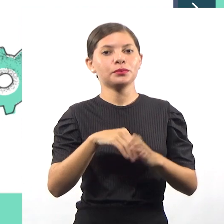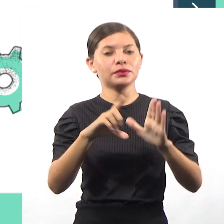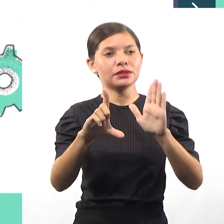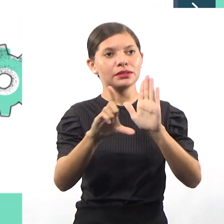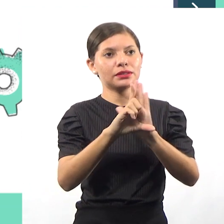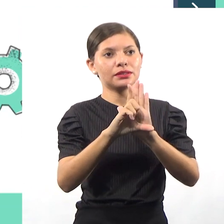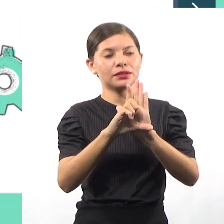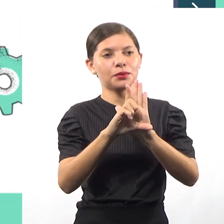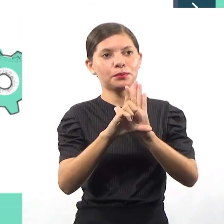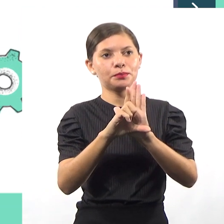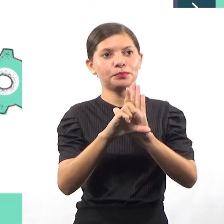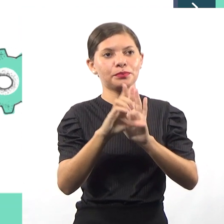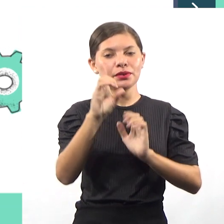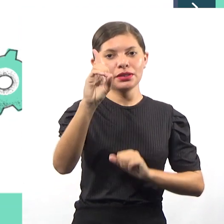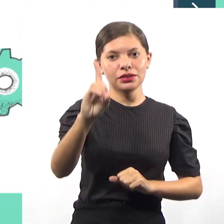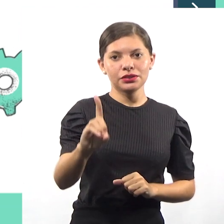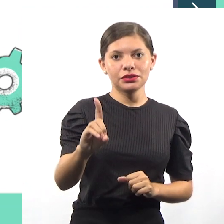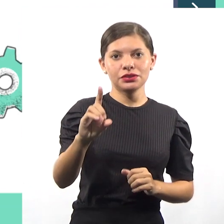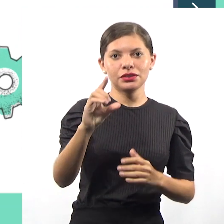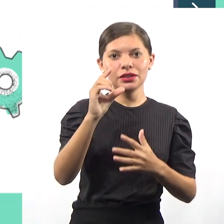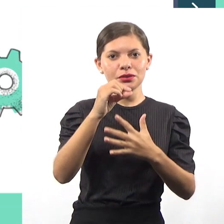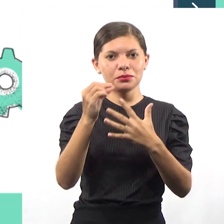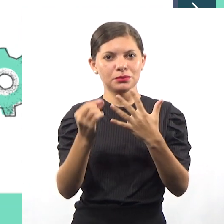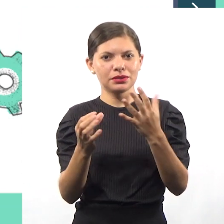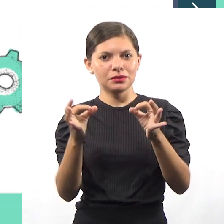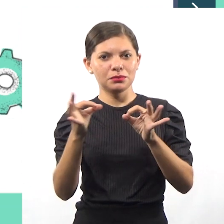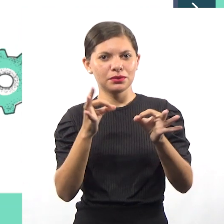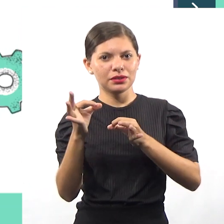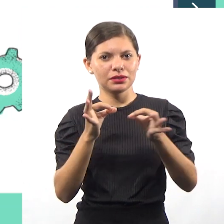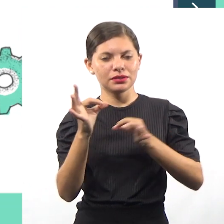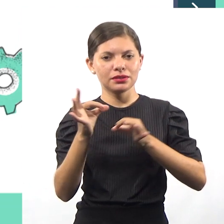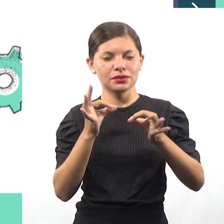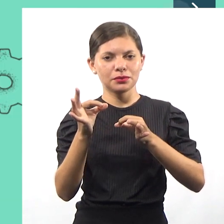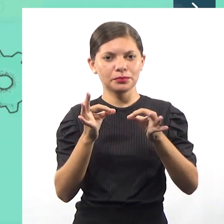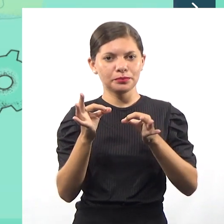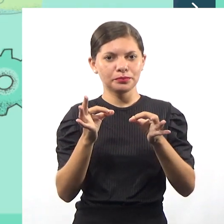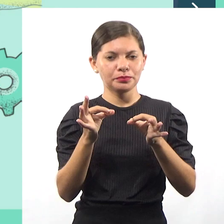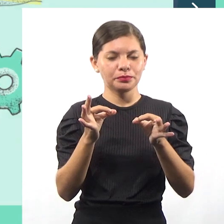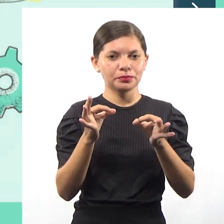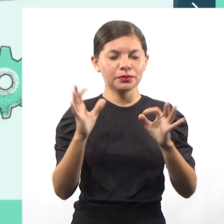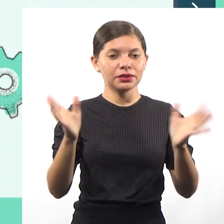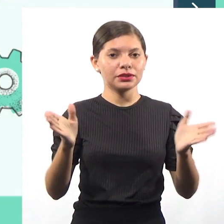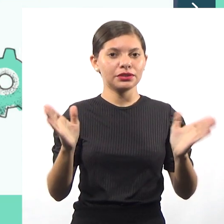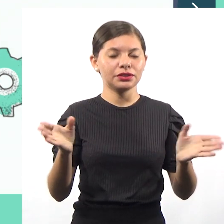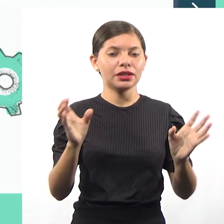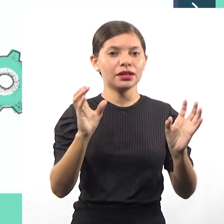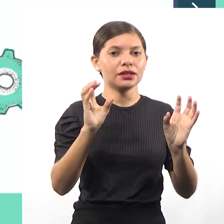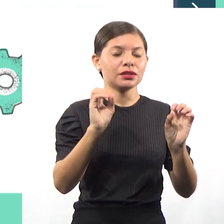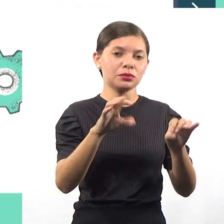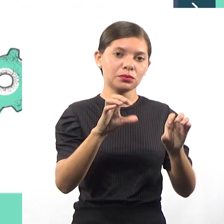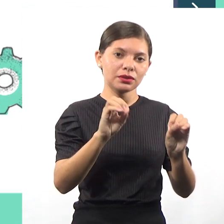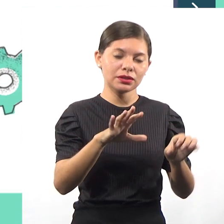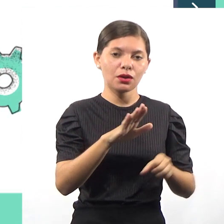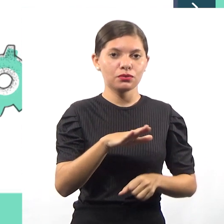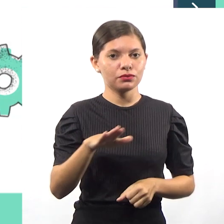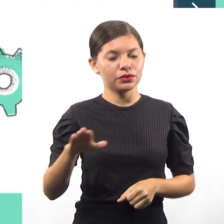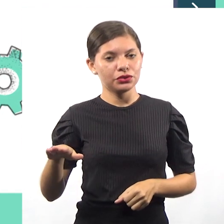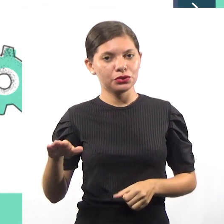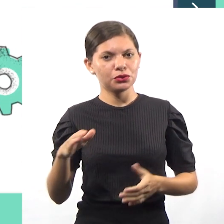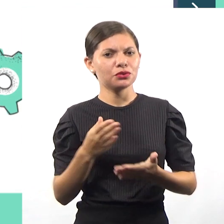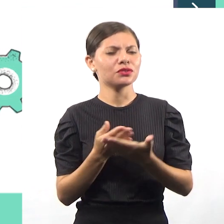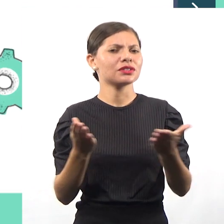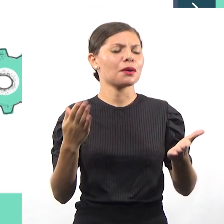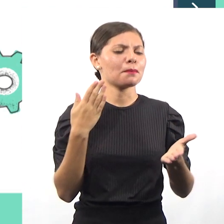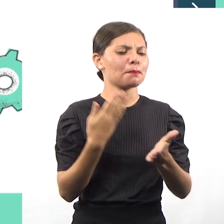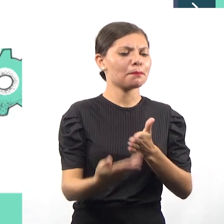legislação. Já passamos pelo direito, pelos princípios, organização, incumbências, educação infantil. Se você perdeu